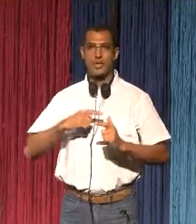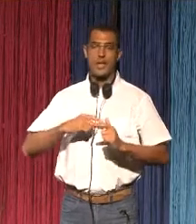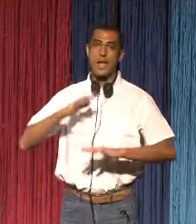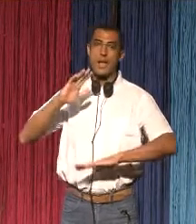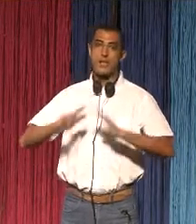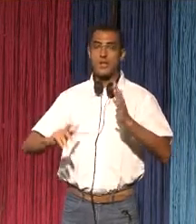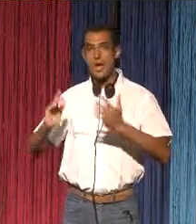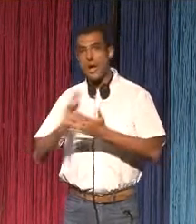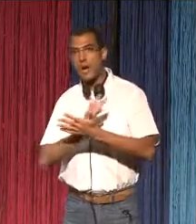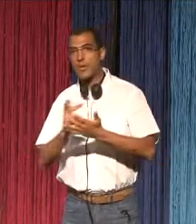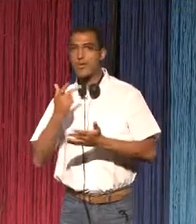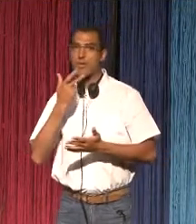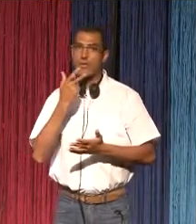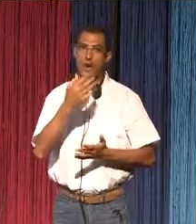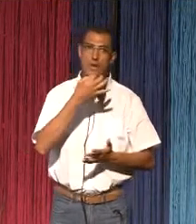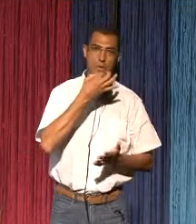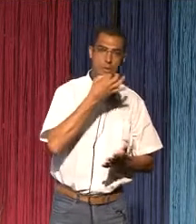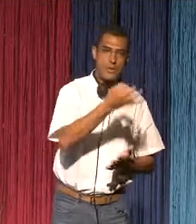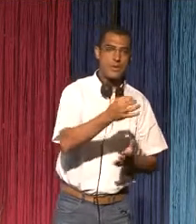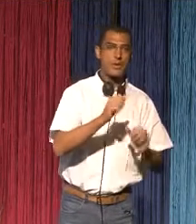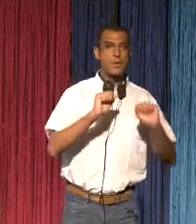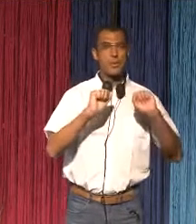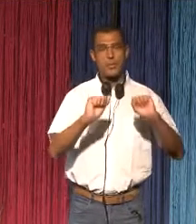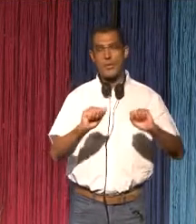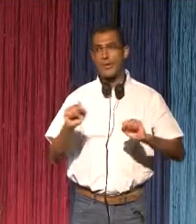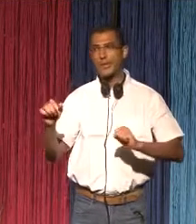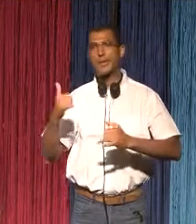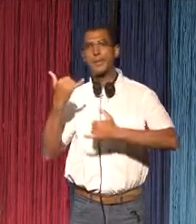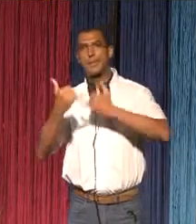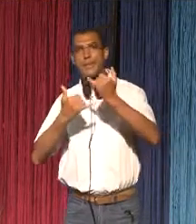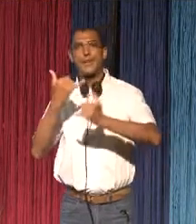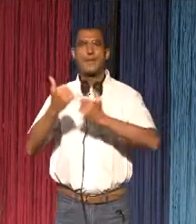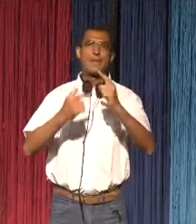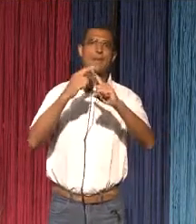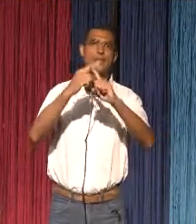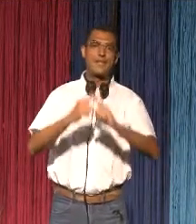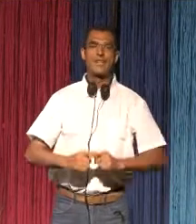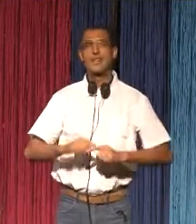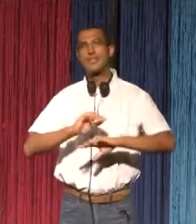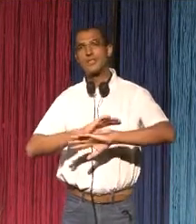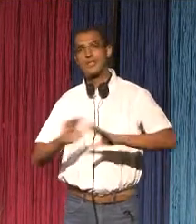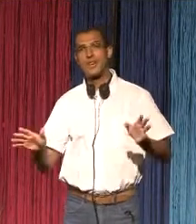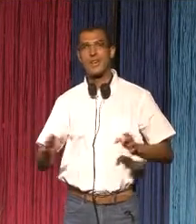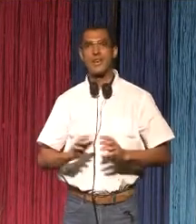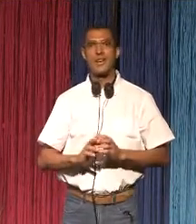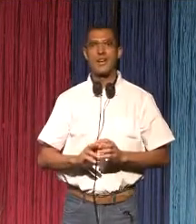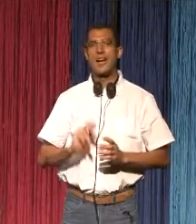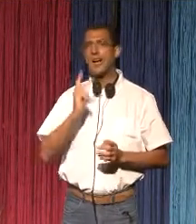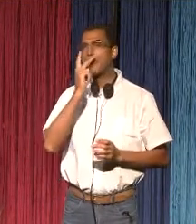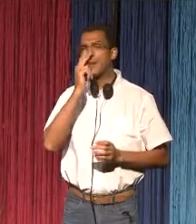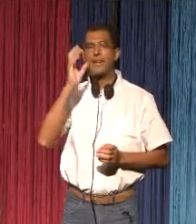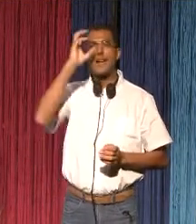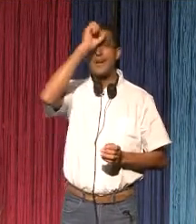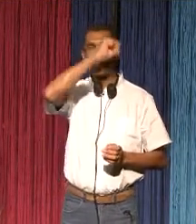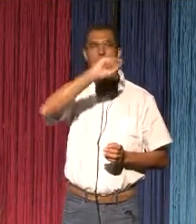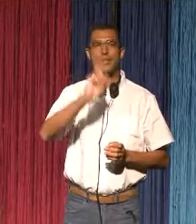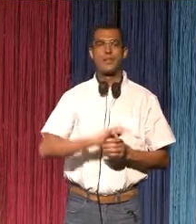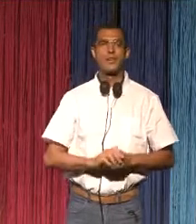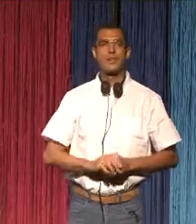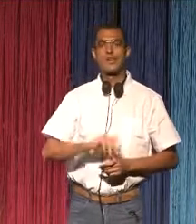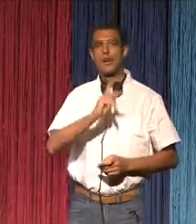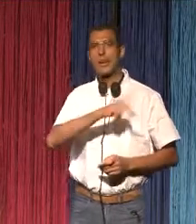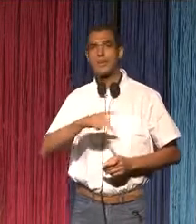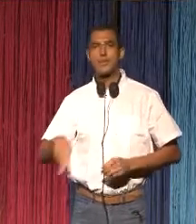o foco no compromisso do magistério do professor, que é trabalhar com conteúdos disciplinares,